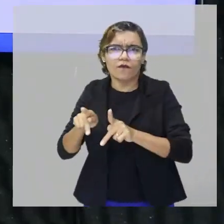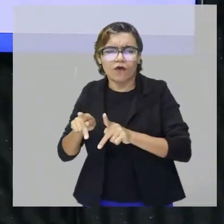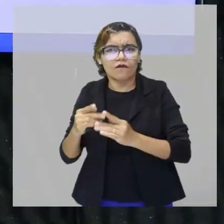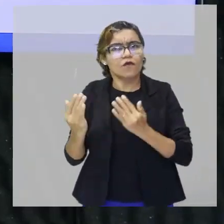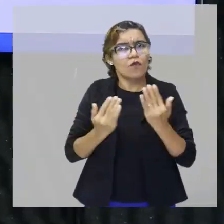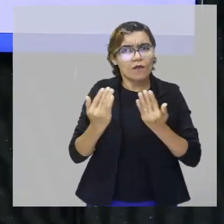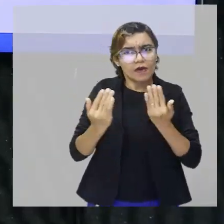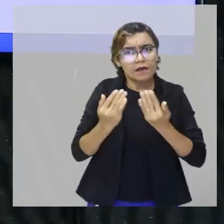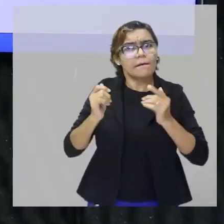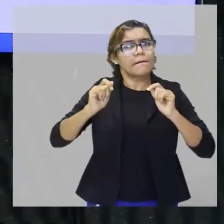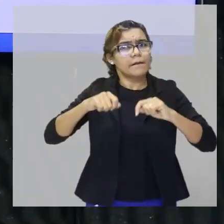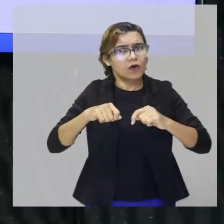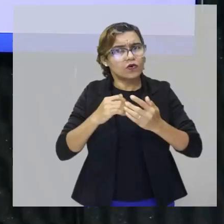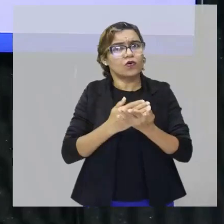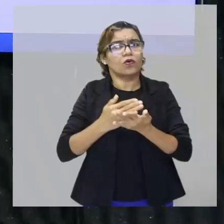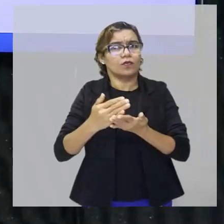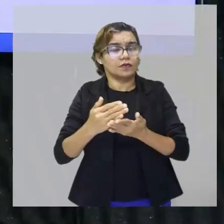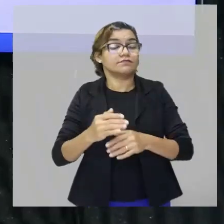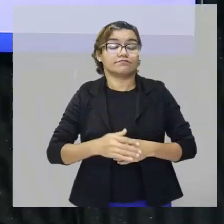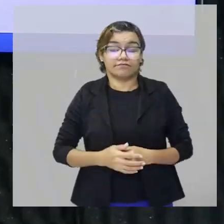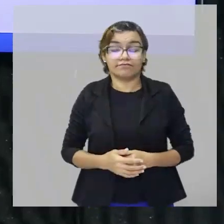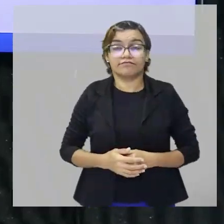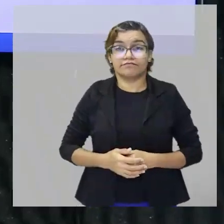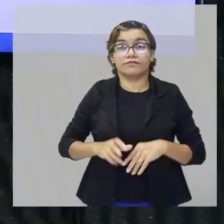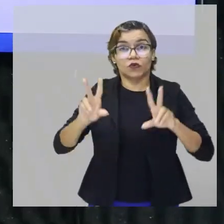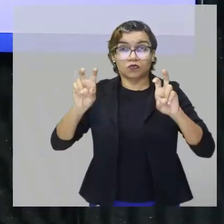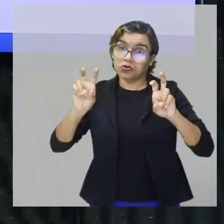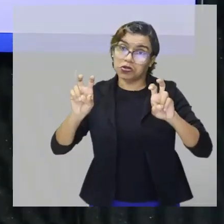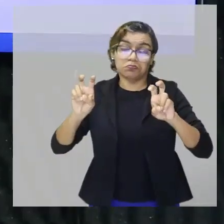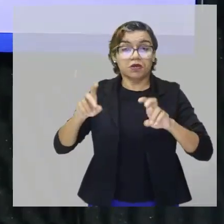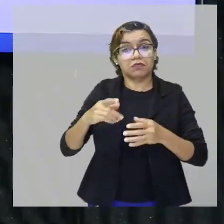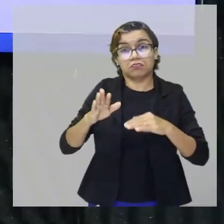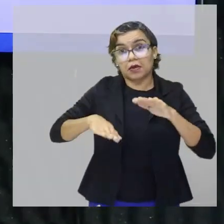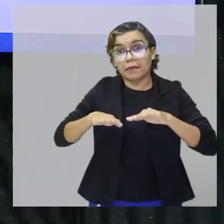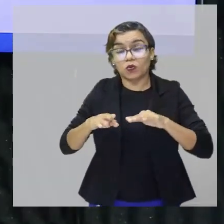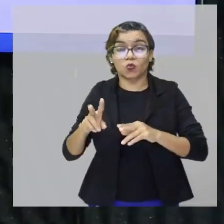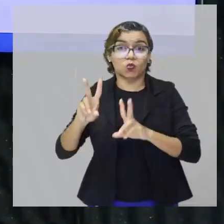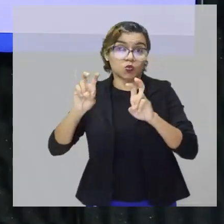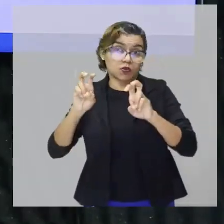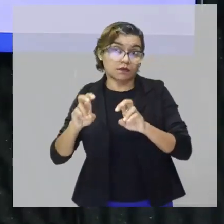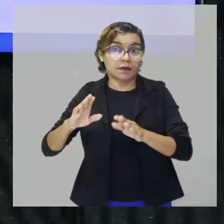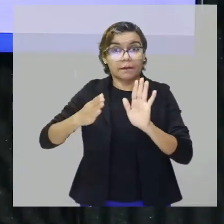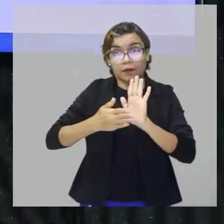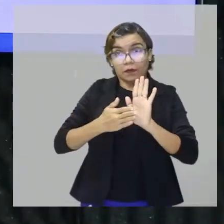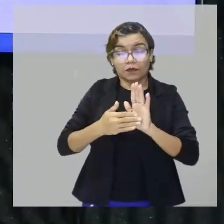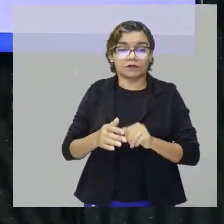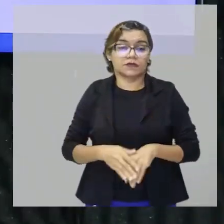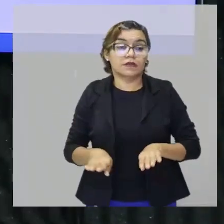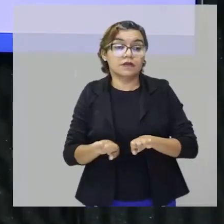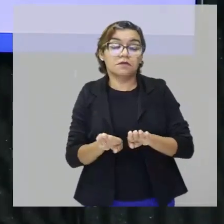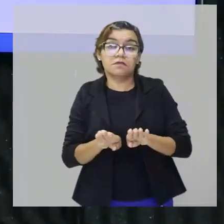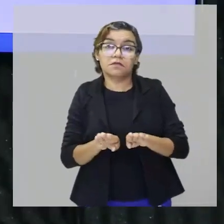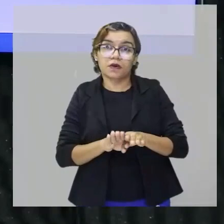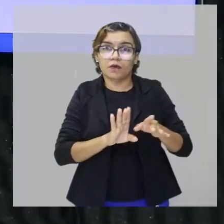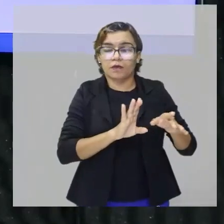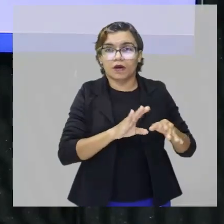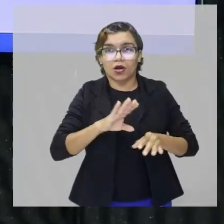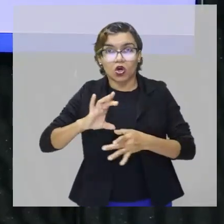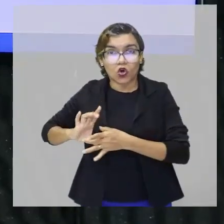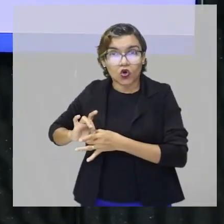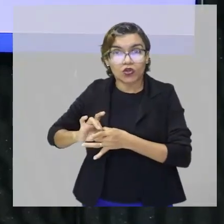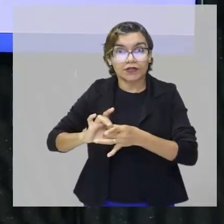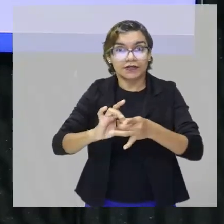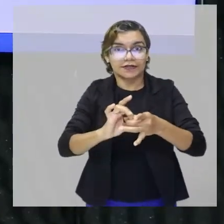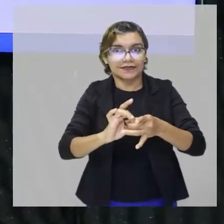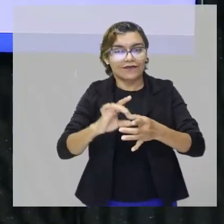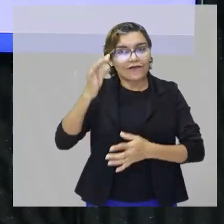as comparações de acordo com o tema que está sendo abordado. A gente pode fazer uma contextualização filosófica e